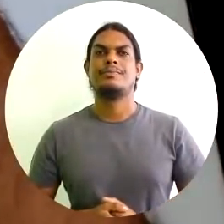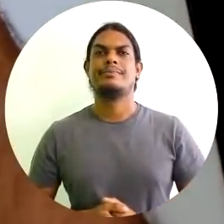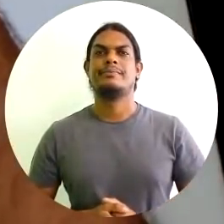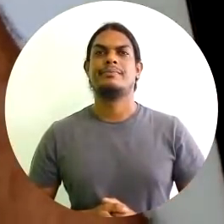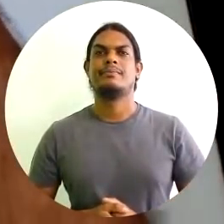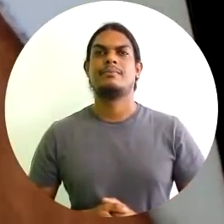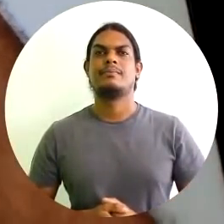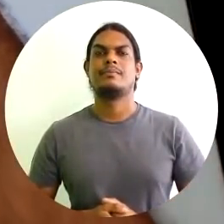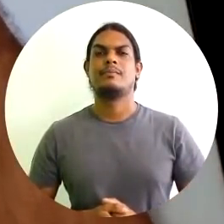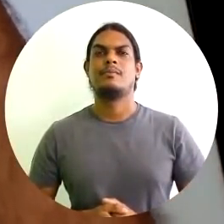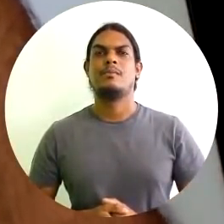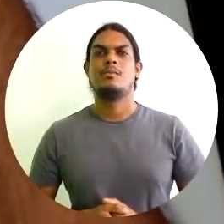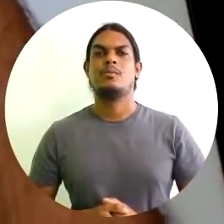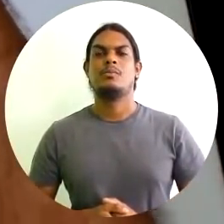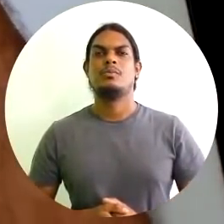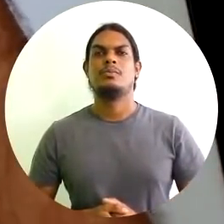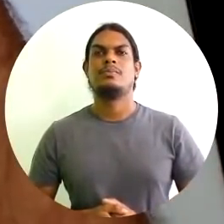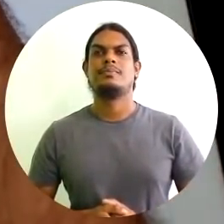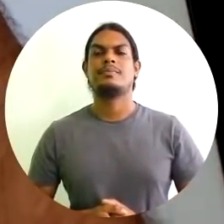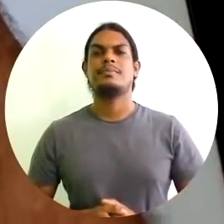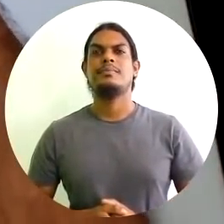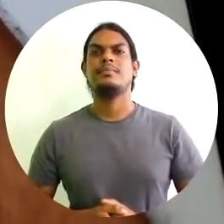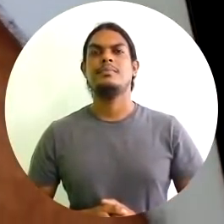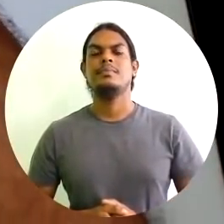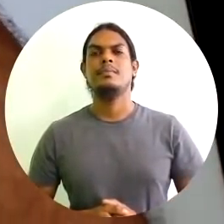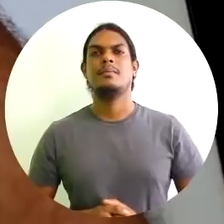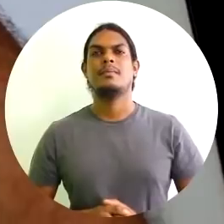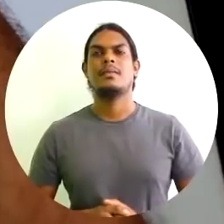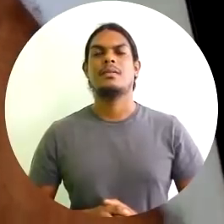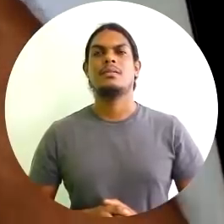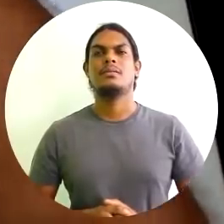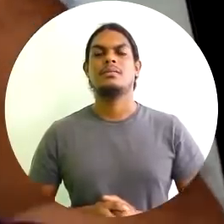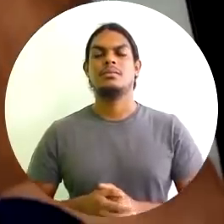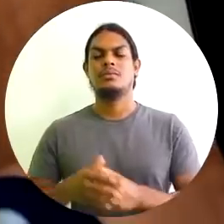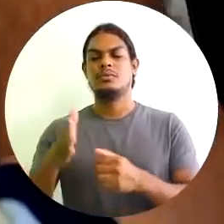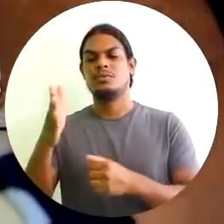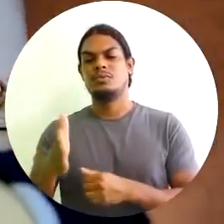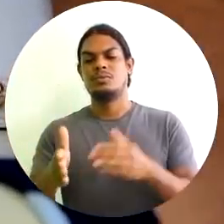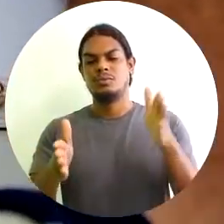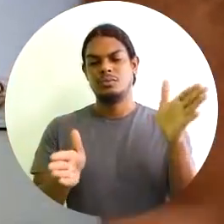maneira: lados iguais.